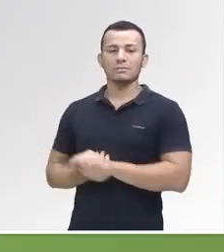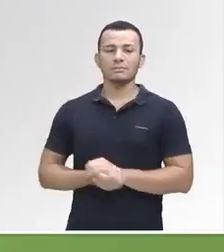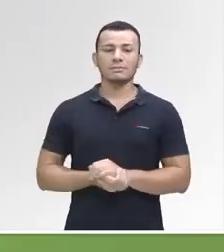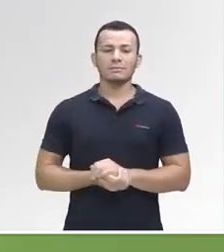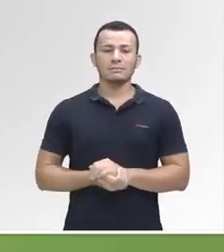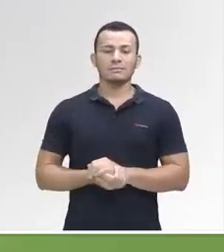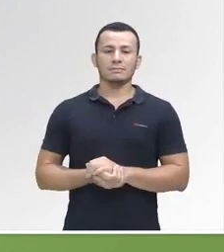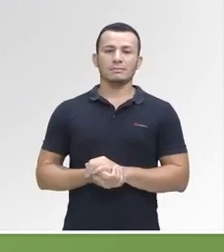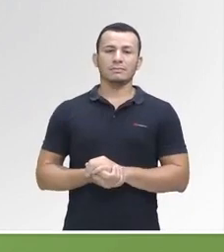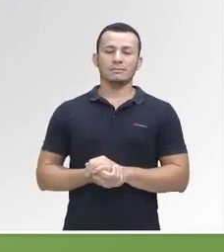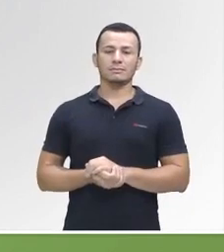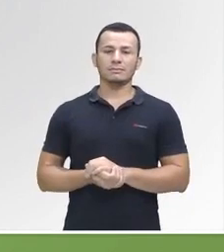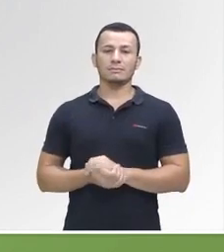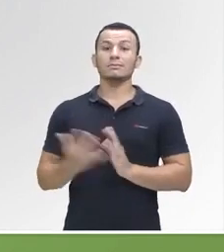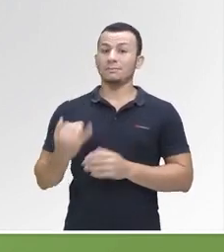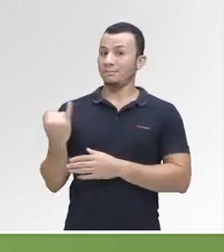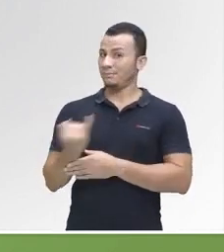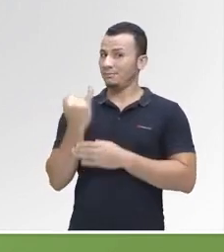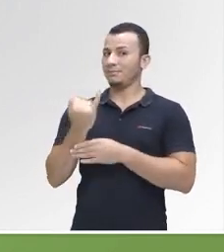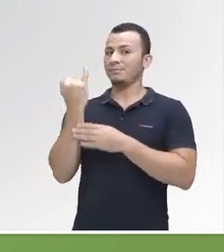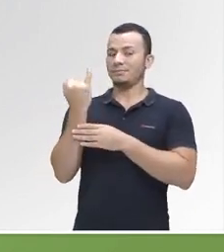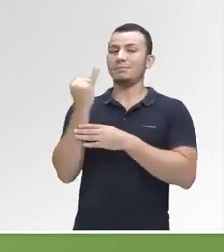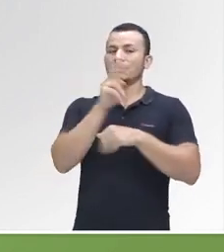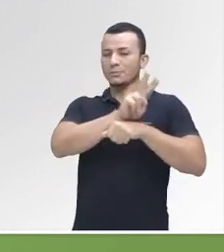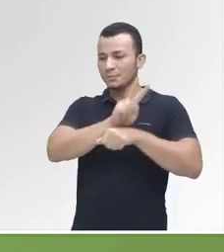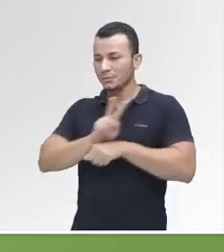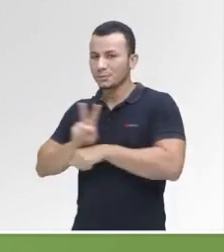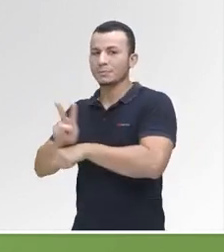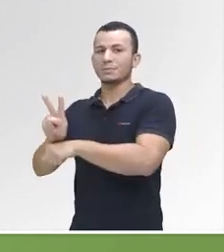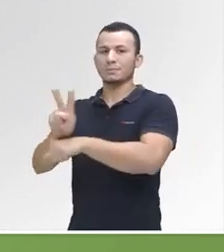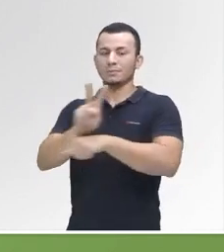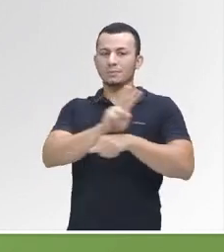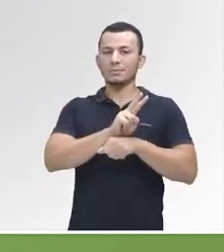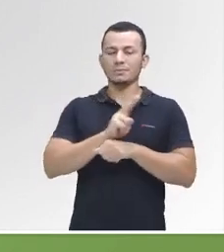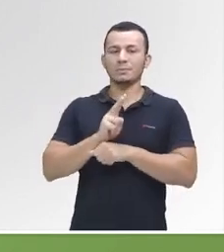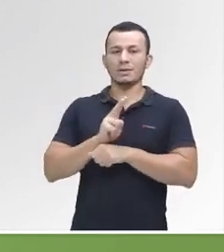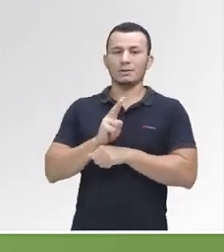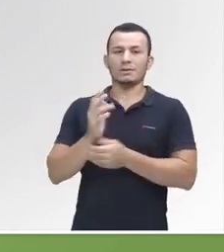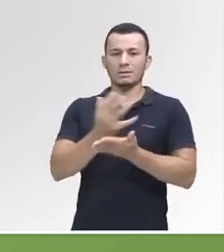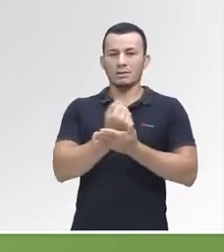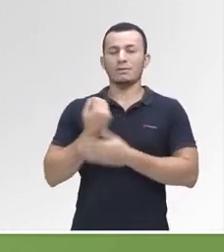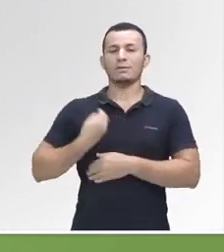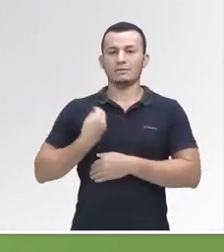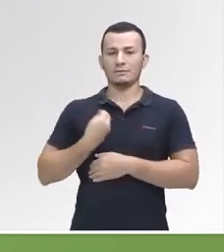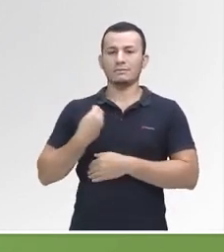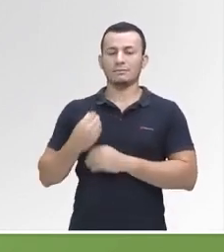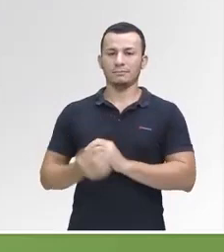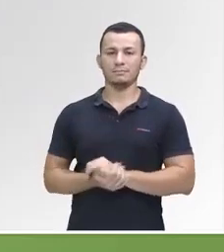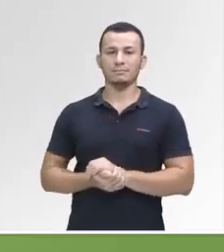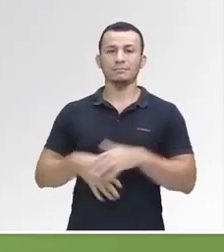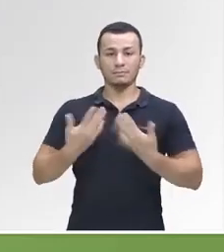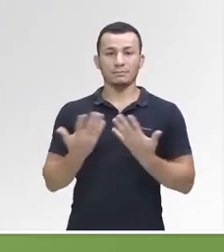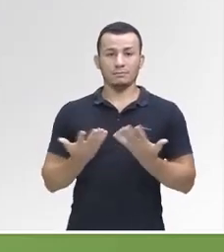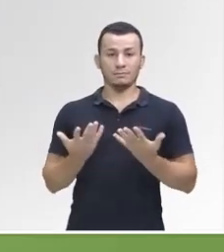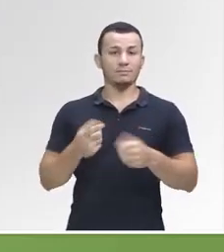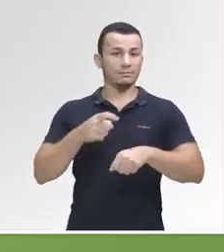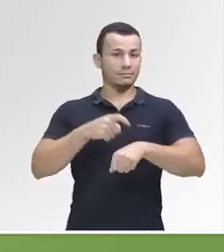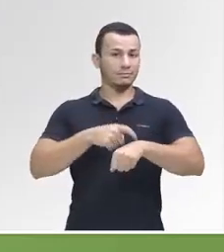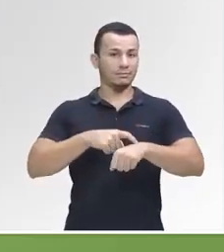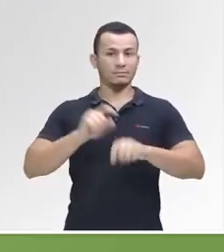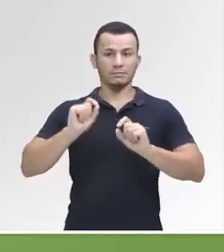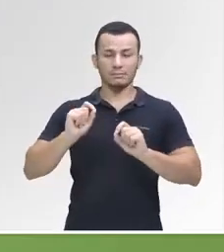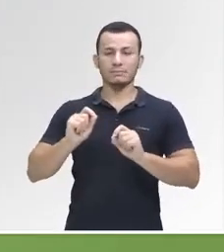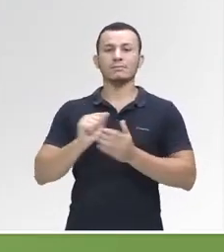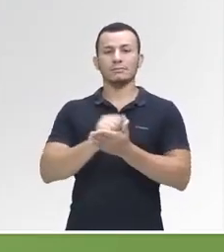ele é essencial para salvar vidas. Chegou a hora, vamos para o